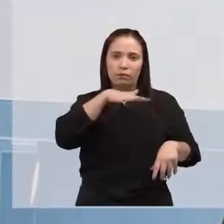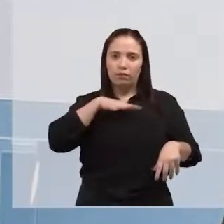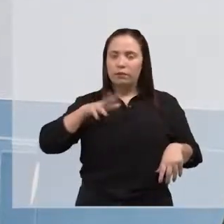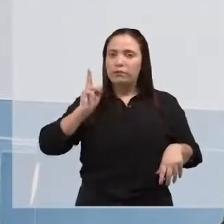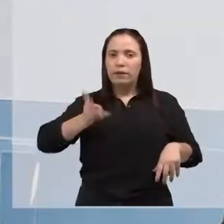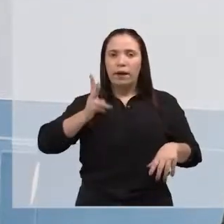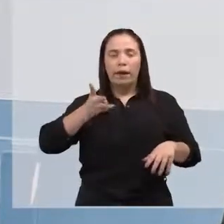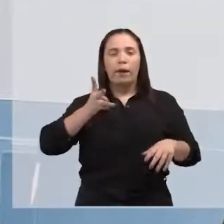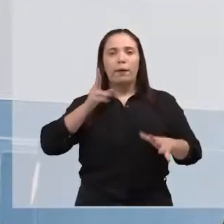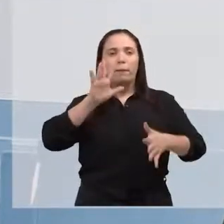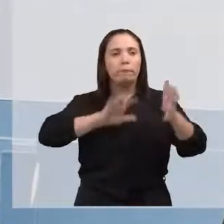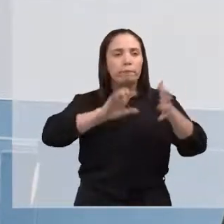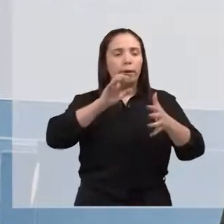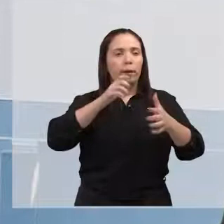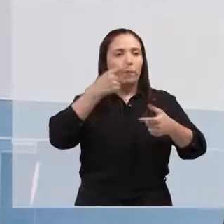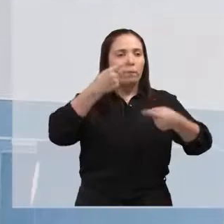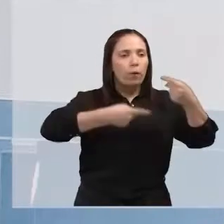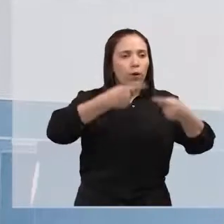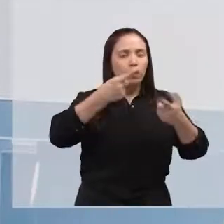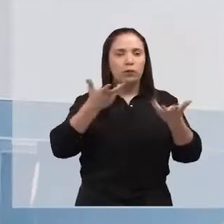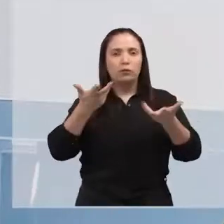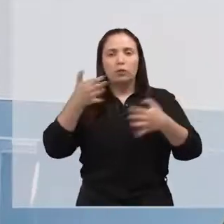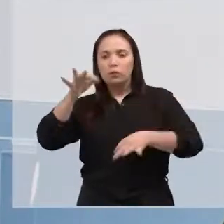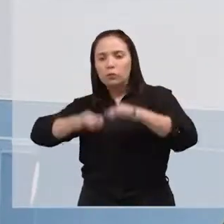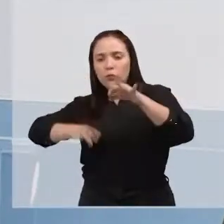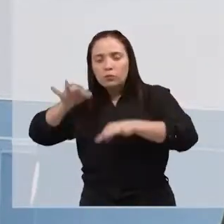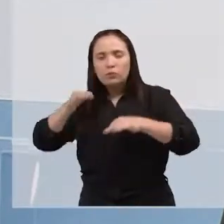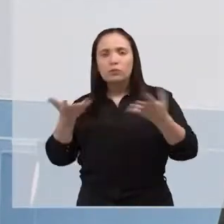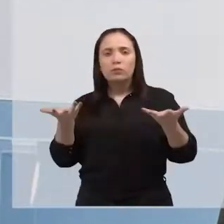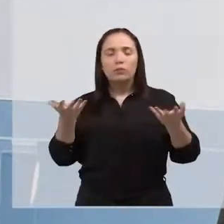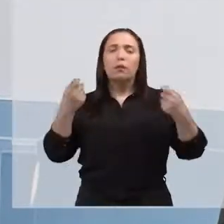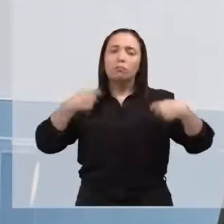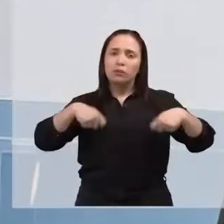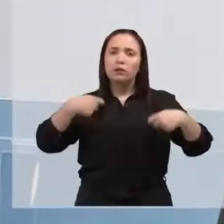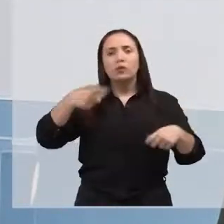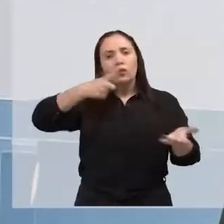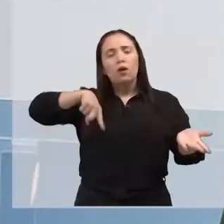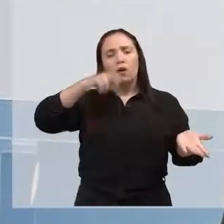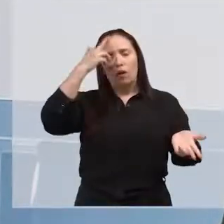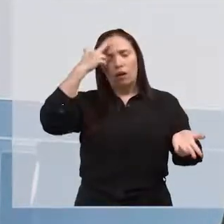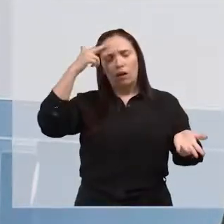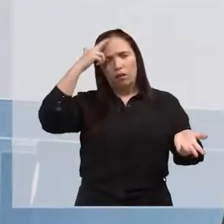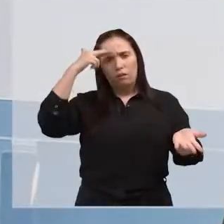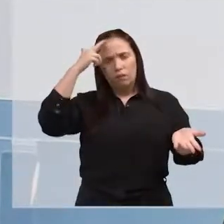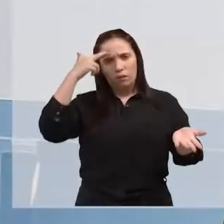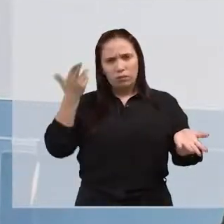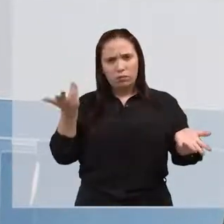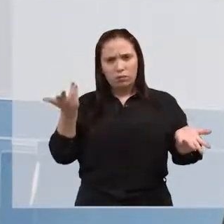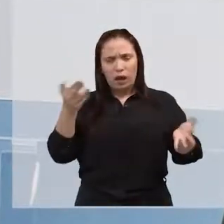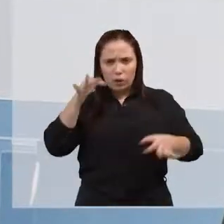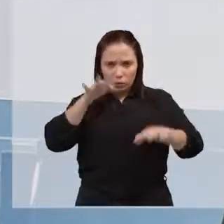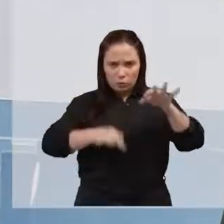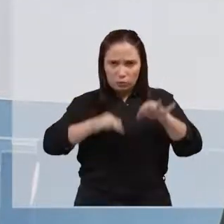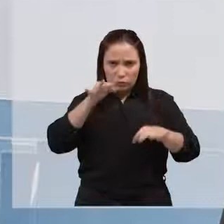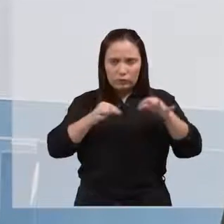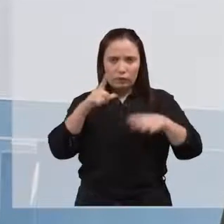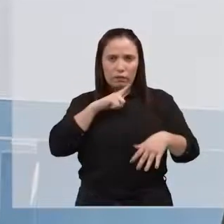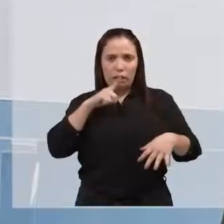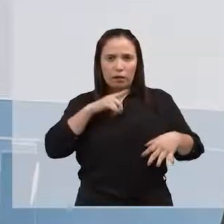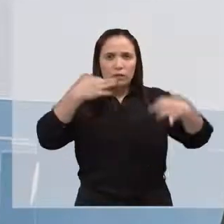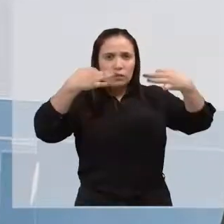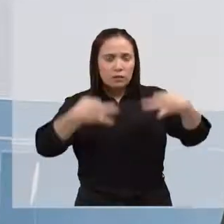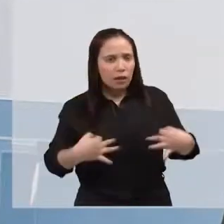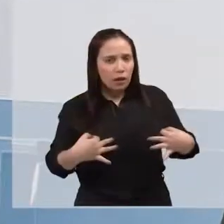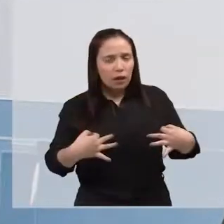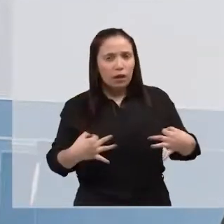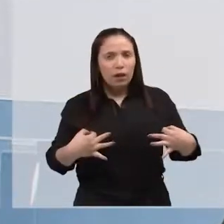politiqueira, de justiça ou de injustiça, que é preciso ser avaliado. Até que ponto a justiça faz justiça e até que